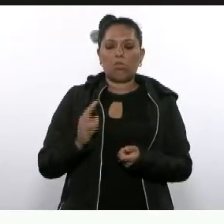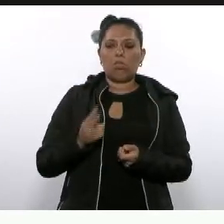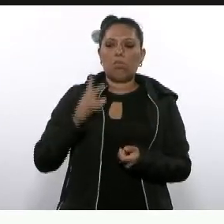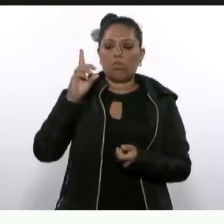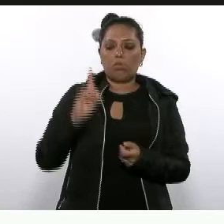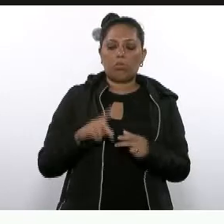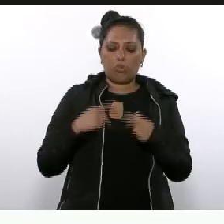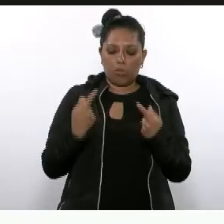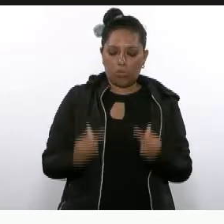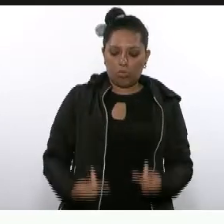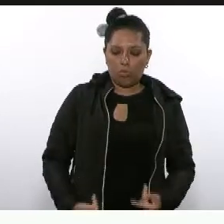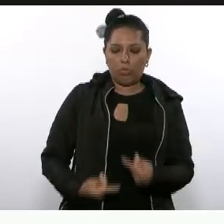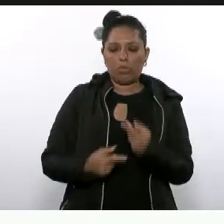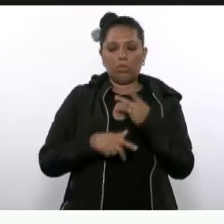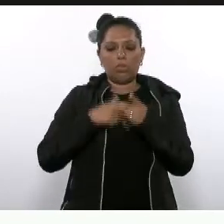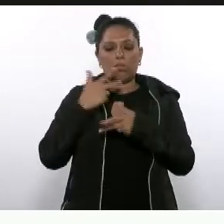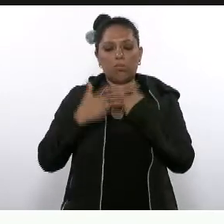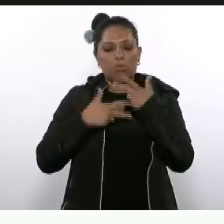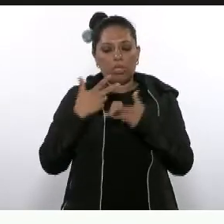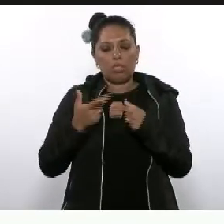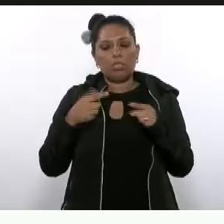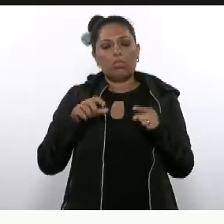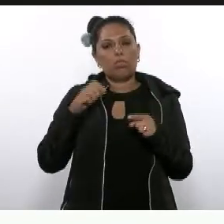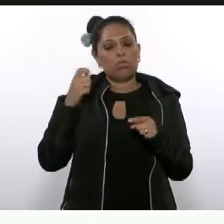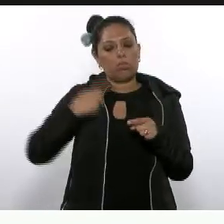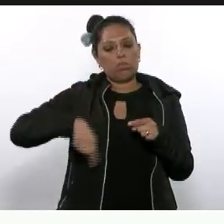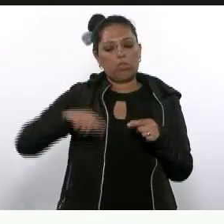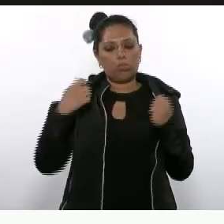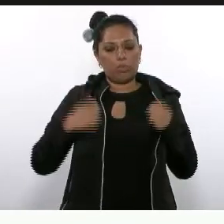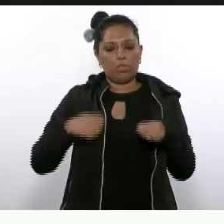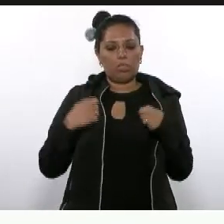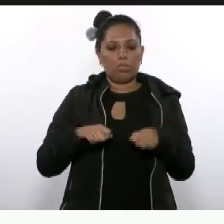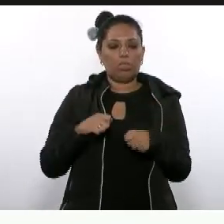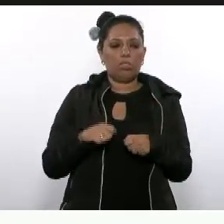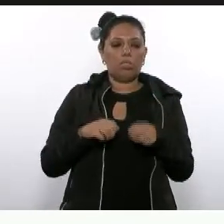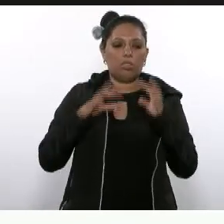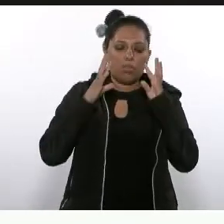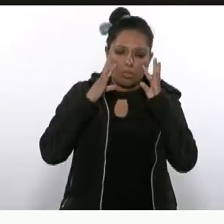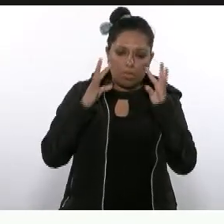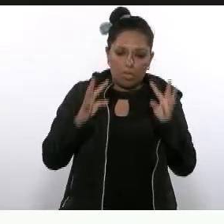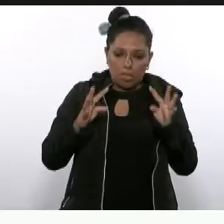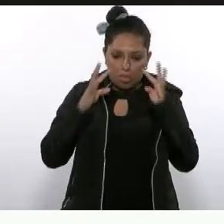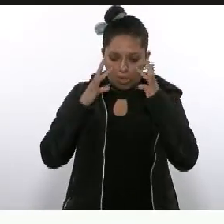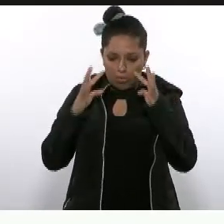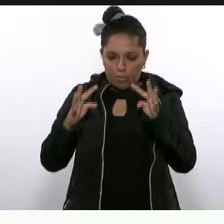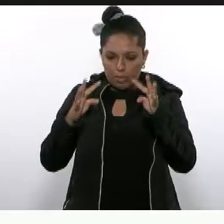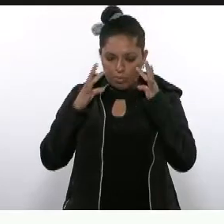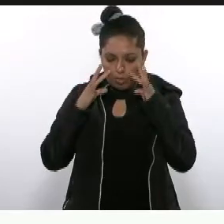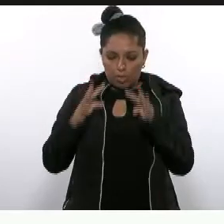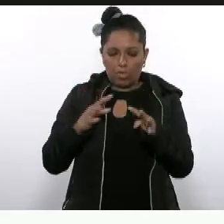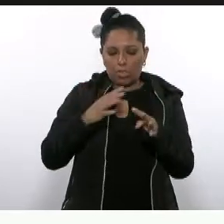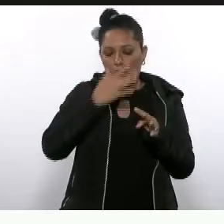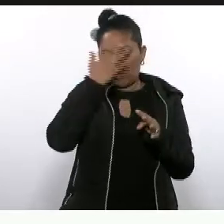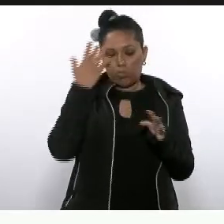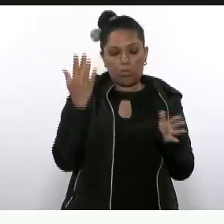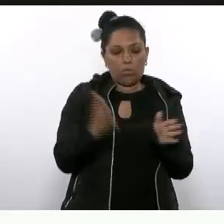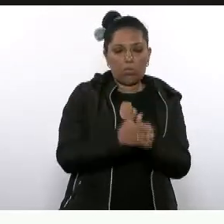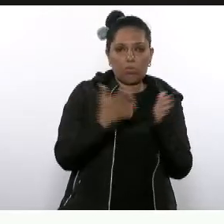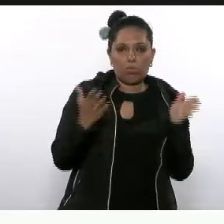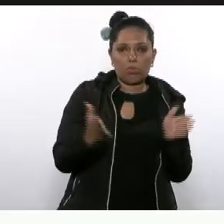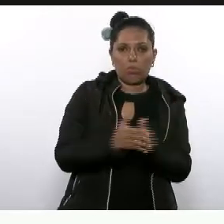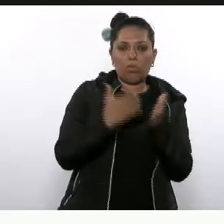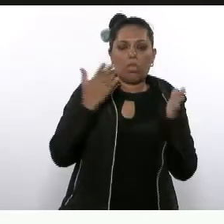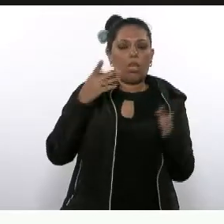humanos, mostrando, né, que nós precisávamos ter um olhar para exatamente as comunidades.